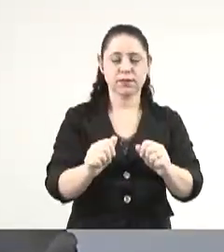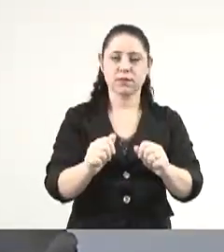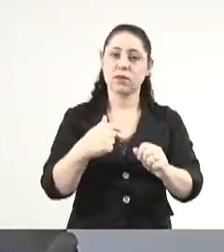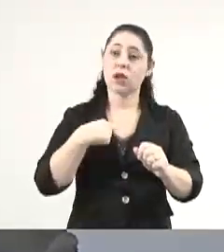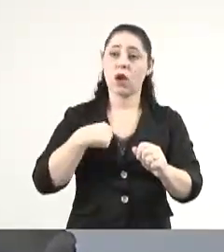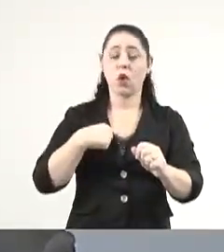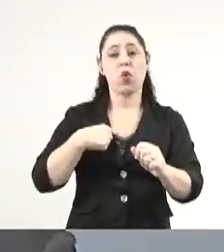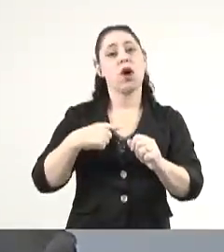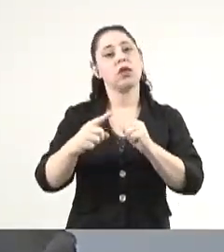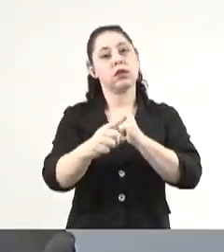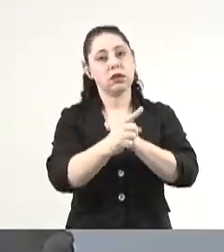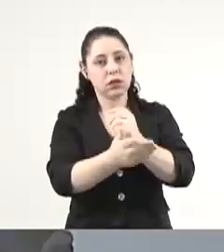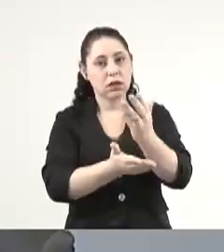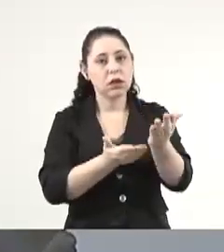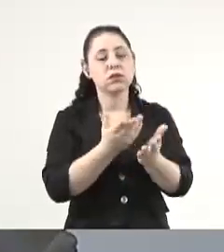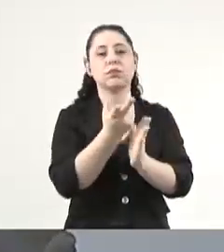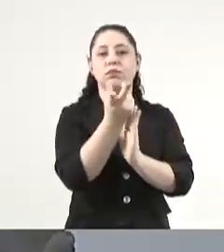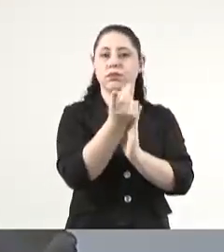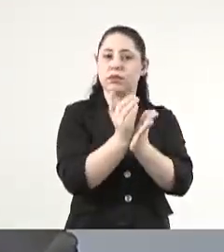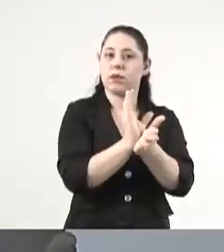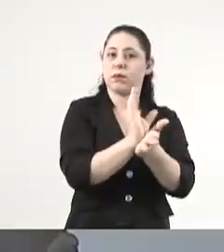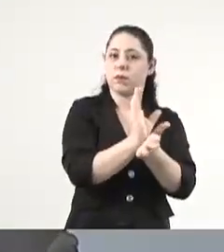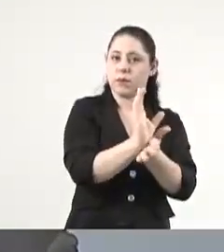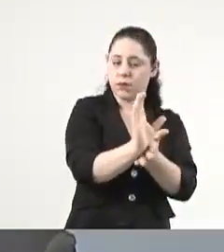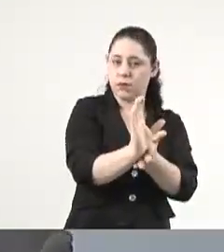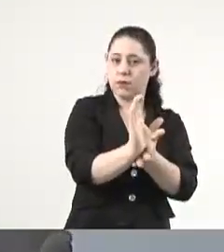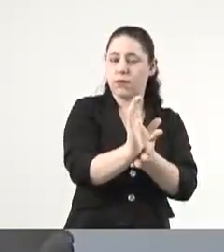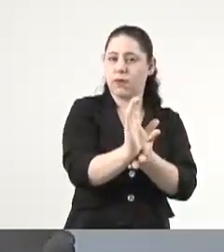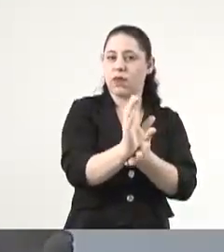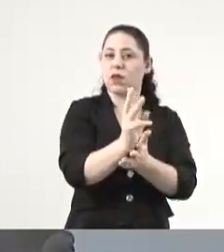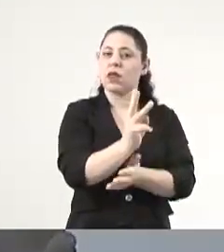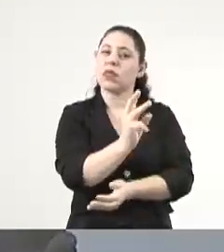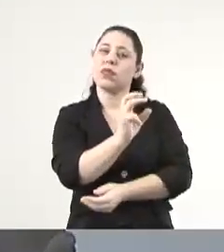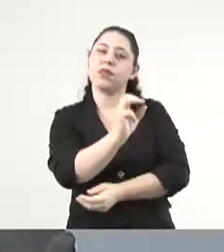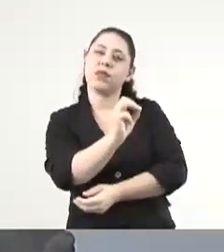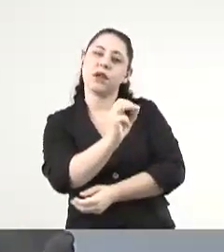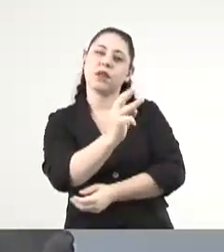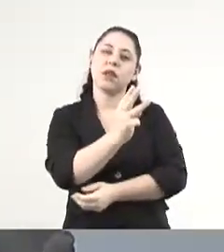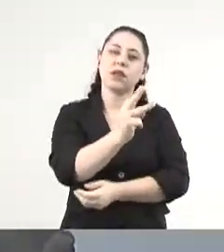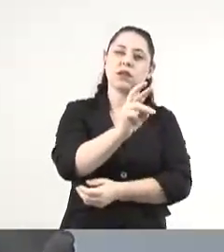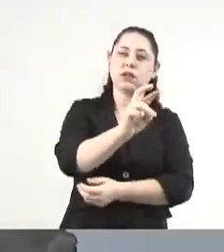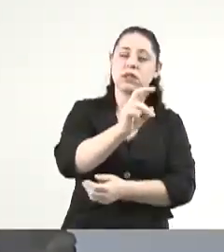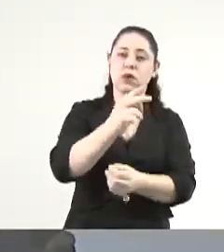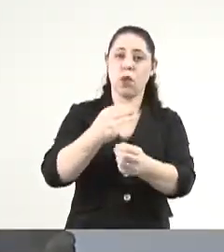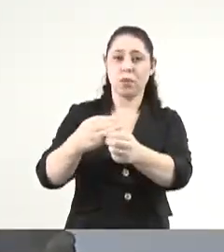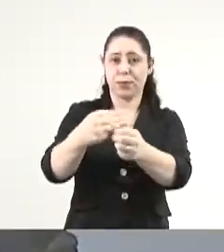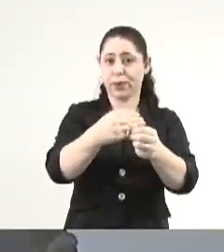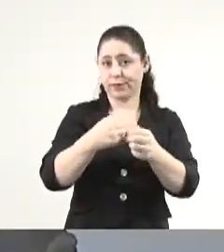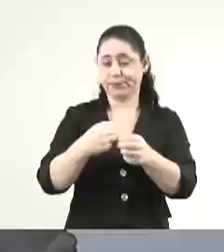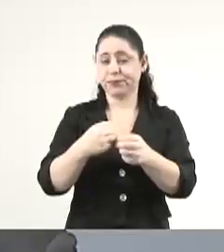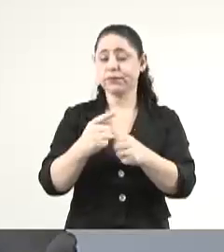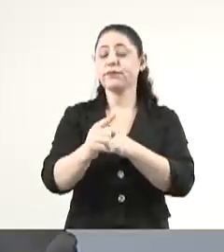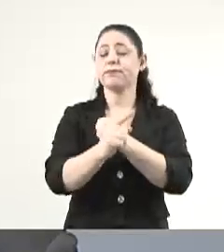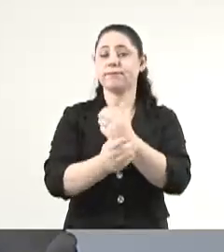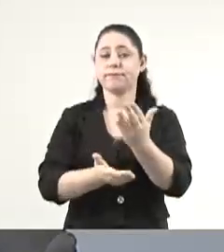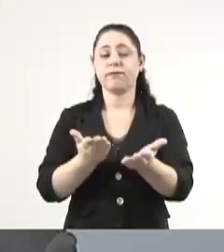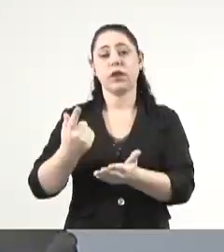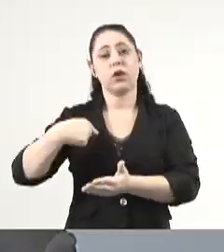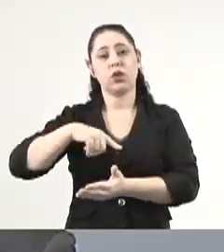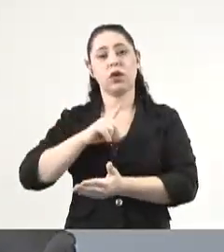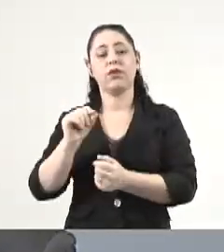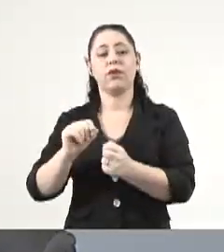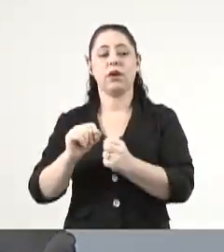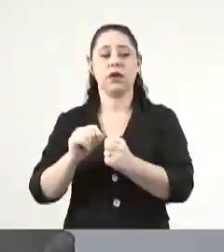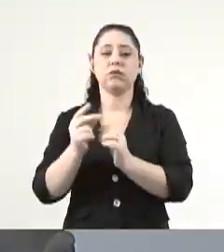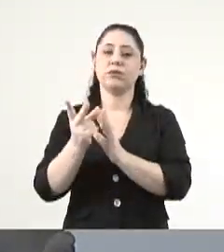normalmente... atendo, os recursos são destinados aí a cerca de 30, 35 municípios, né? E nós